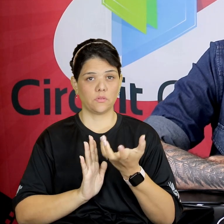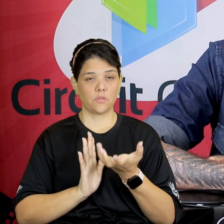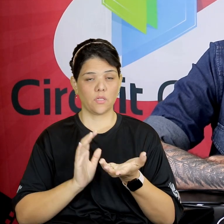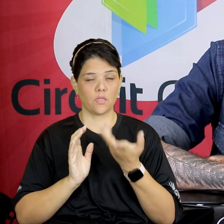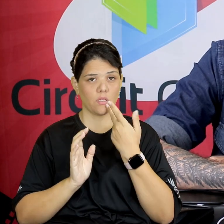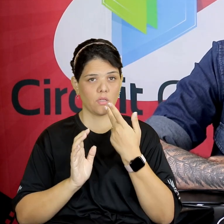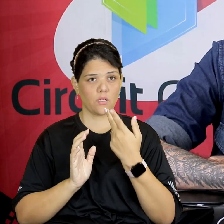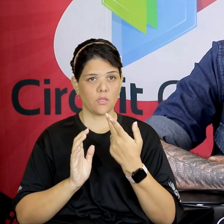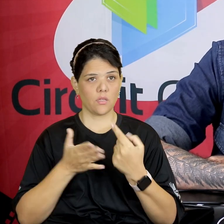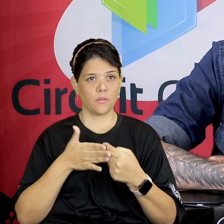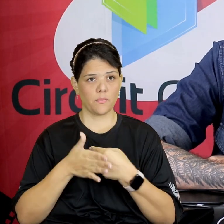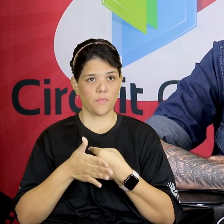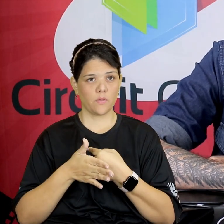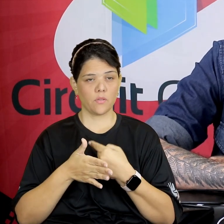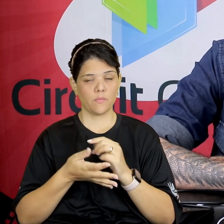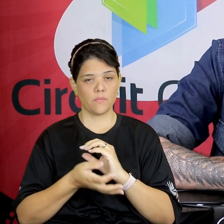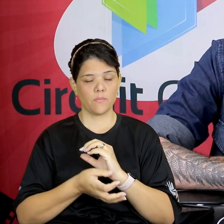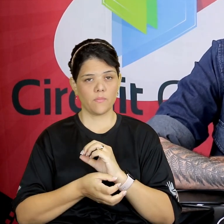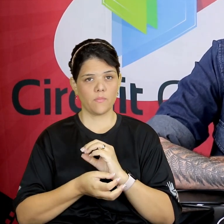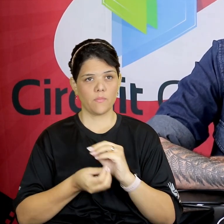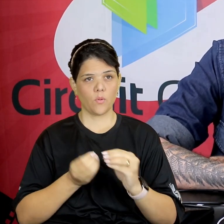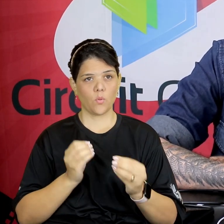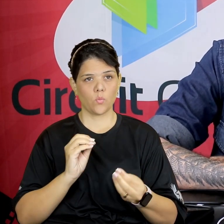montagem, essa questão de...